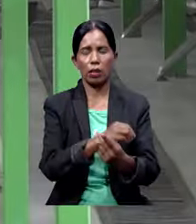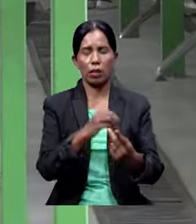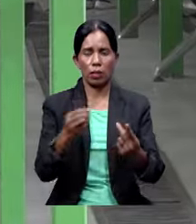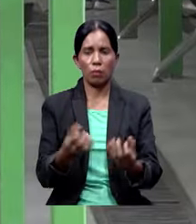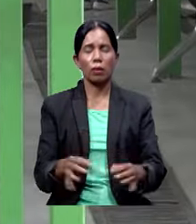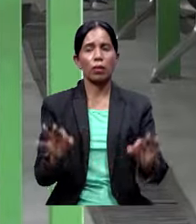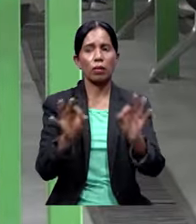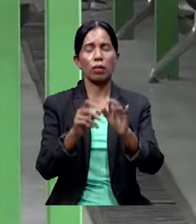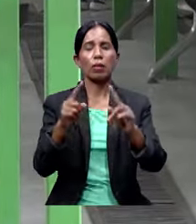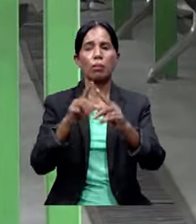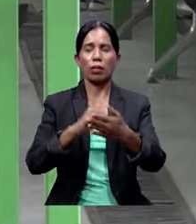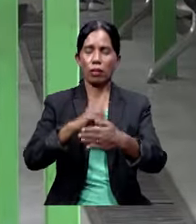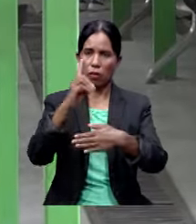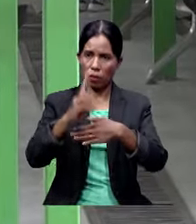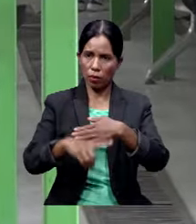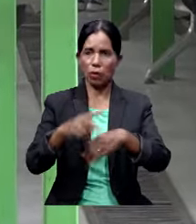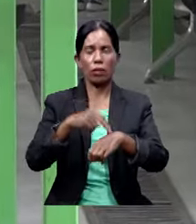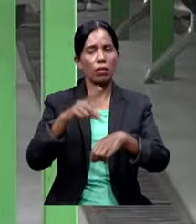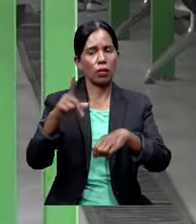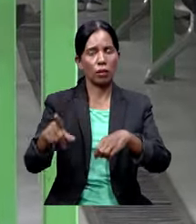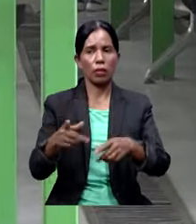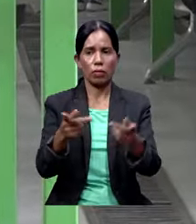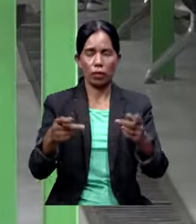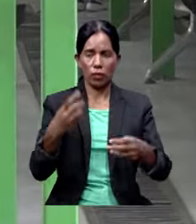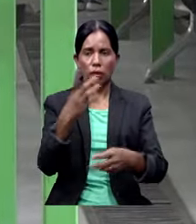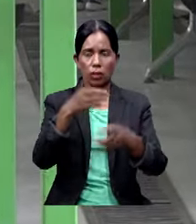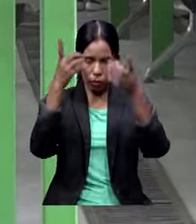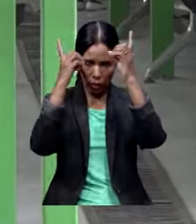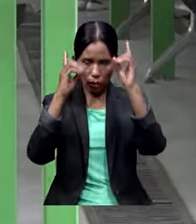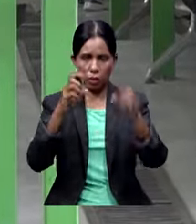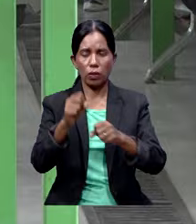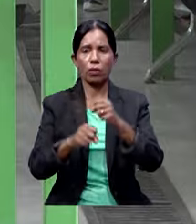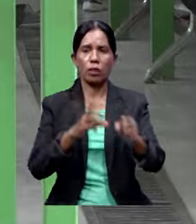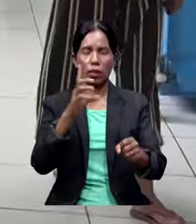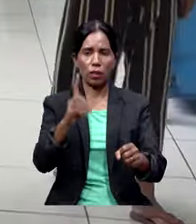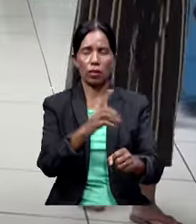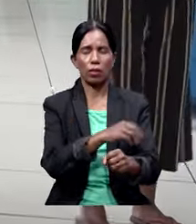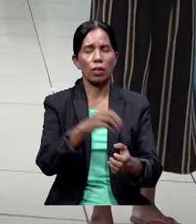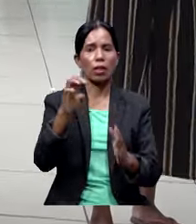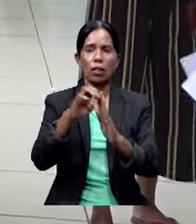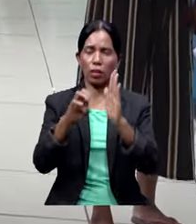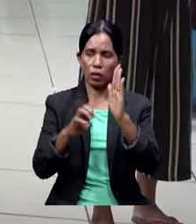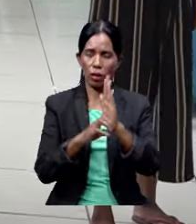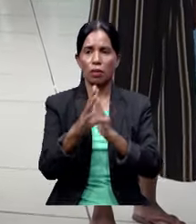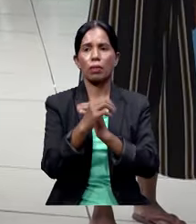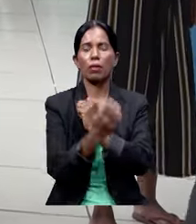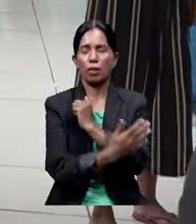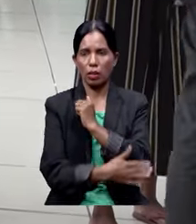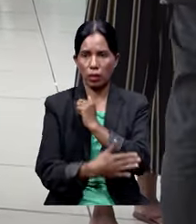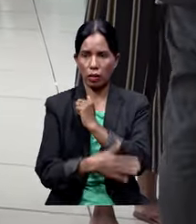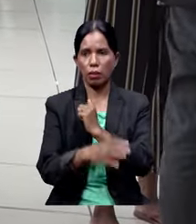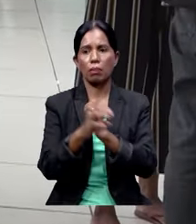ba ia desenvolvimento nacional, no mos fator determinante ba sociedade, estado no nação, inclui